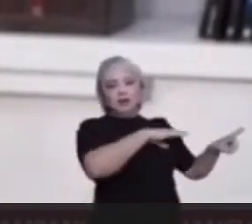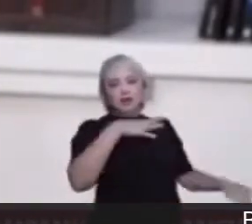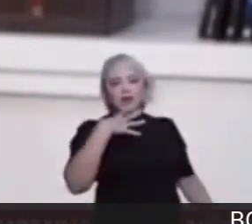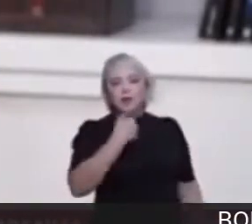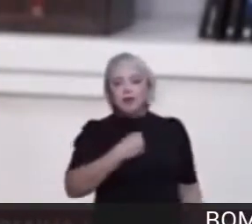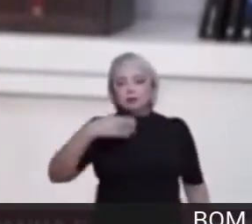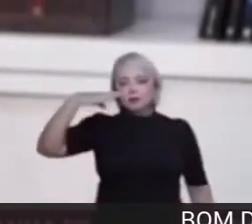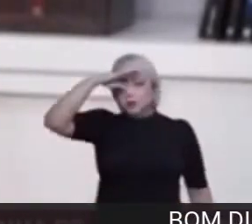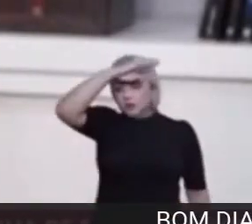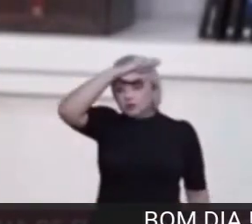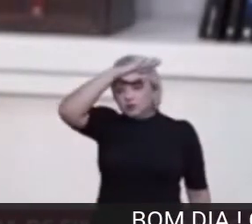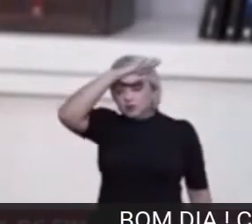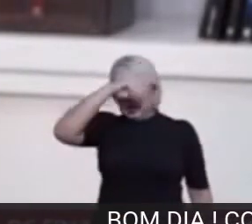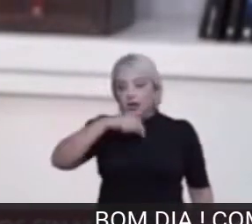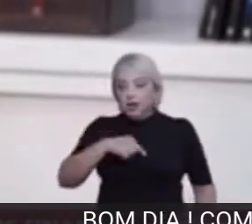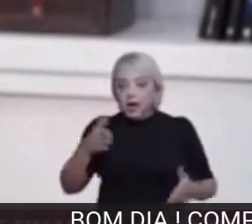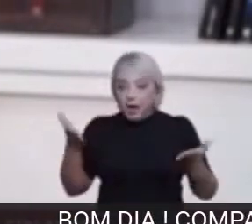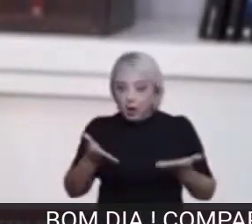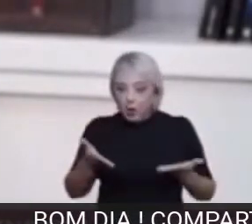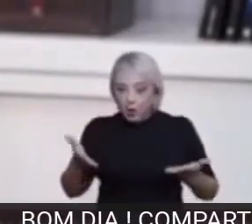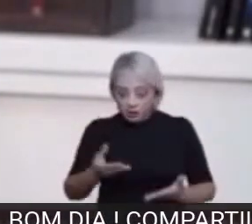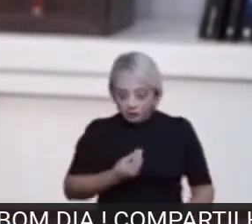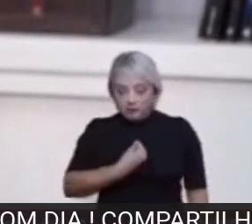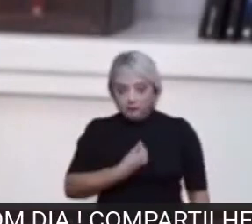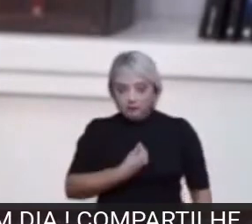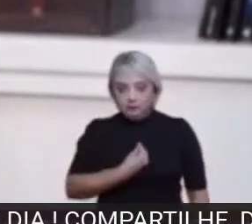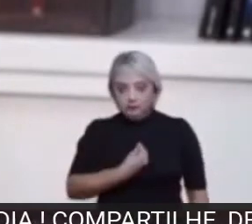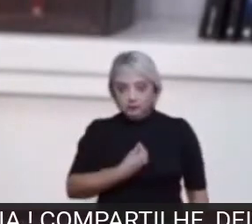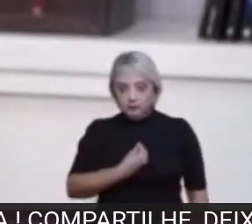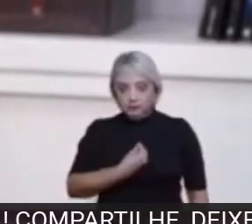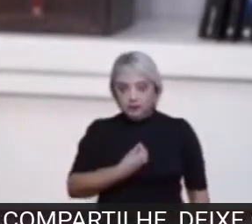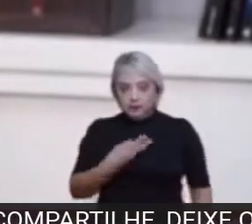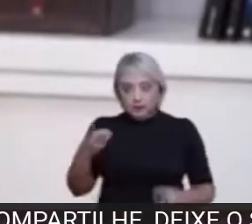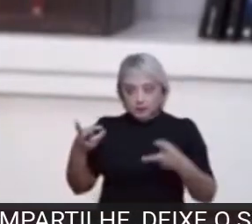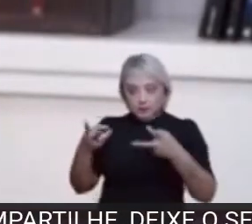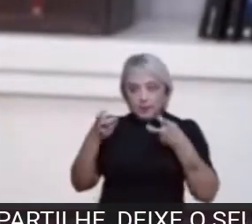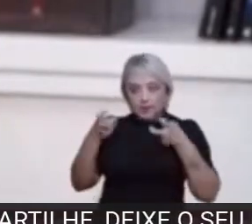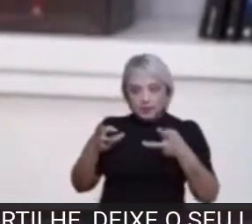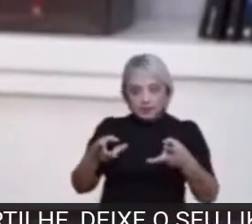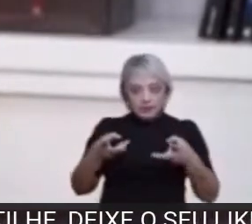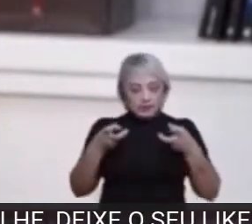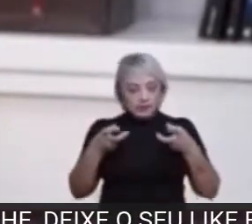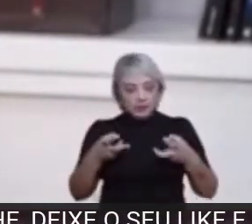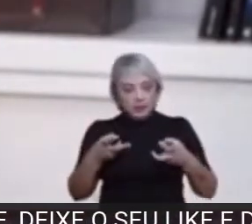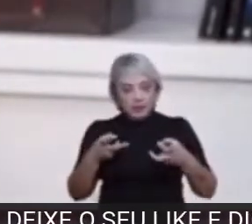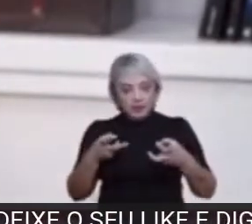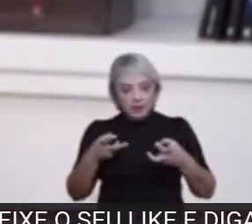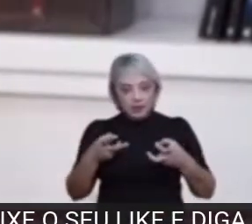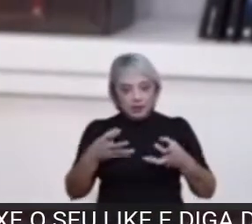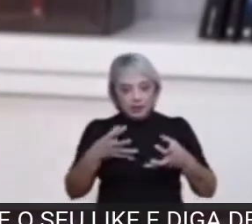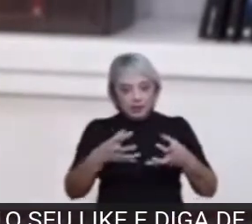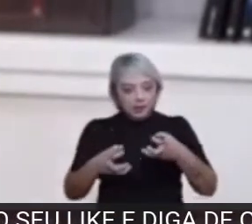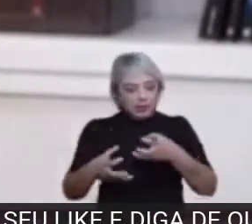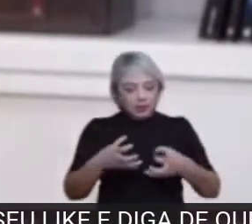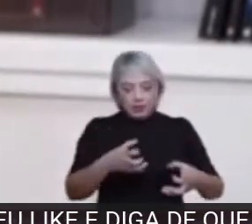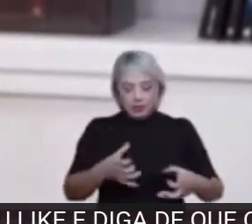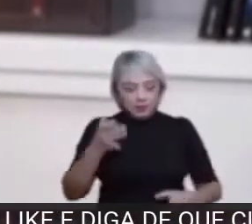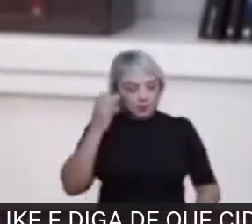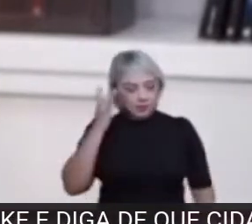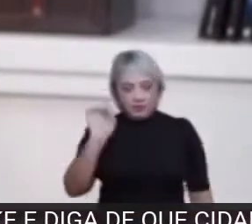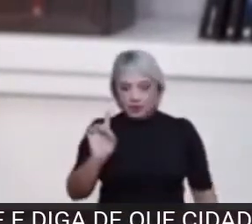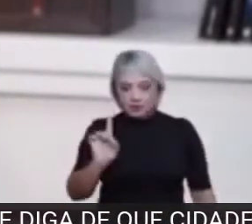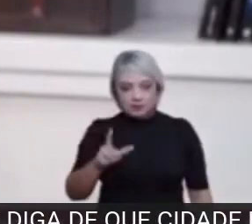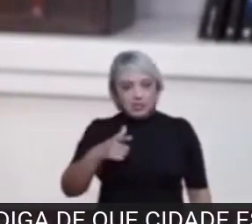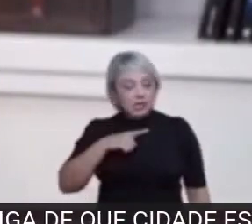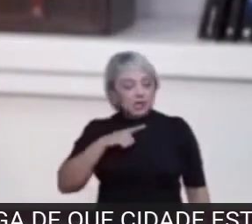está nesse instante da vida dele percebendo que a luta não vai ser fácil, que ele não vai ter a